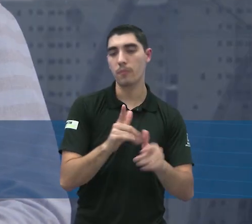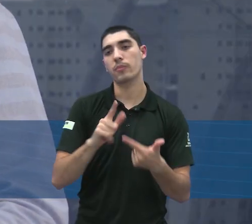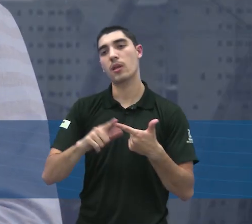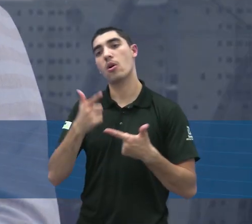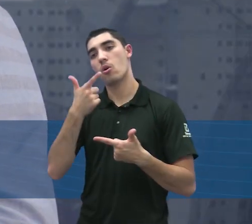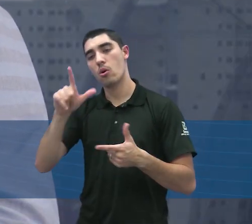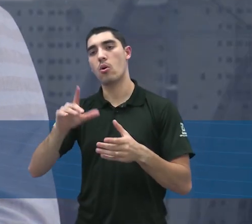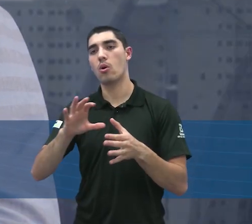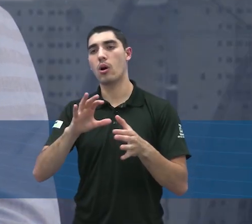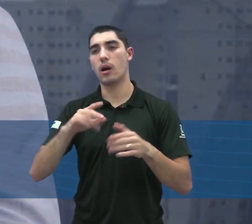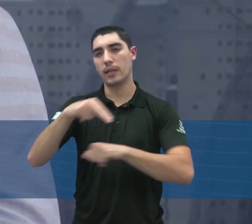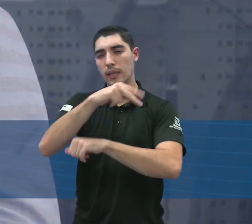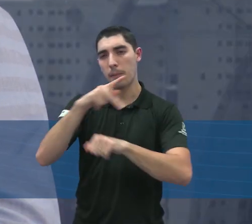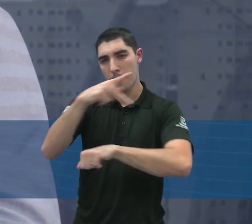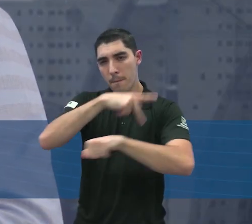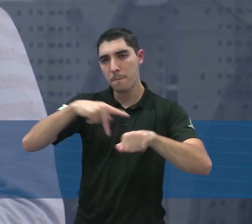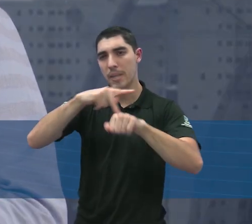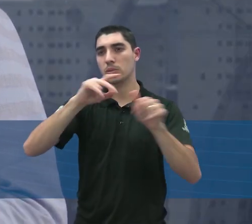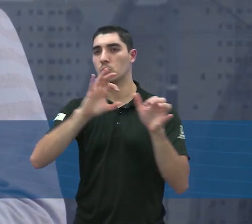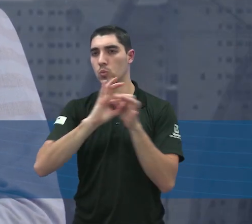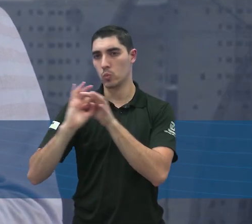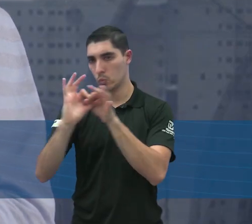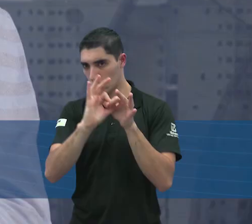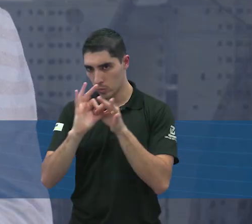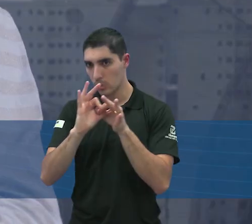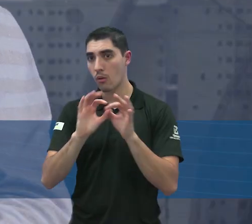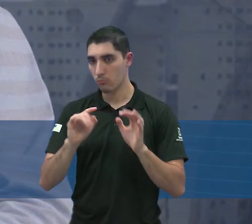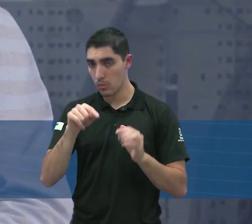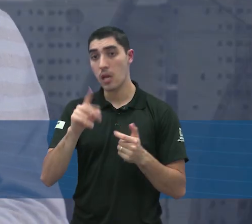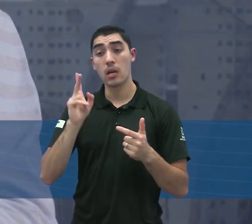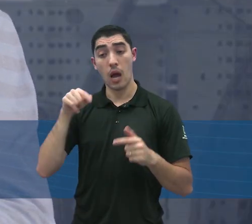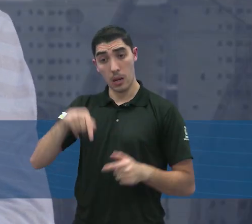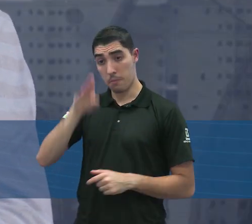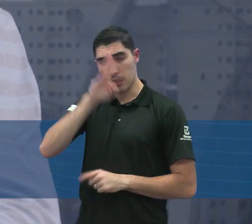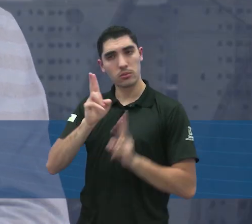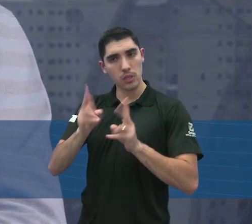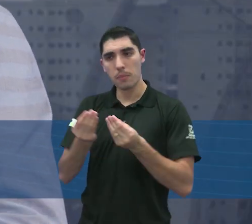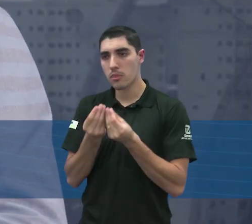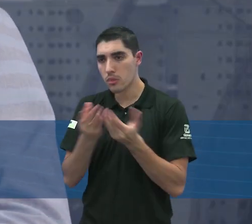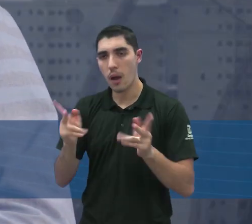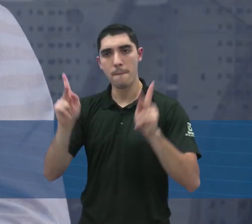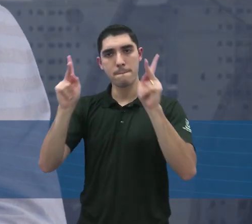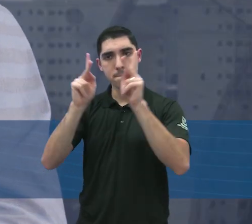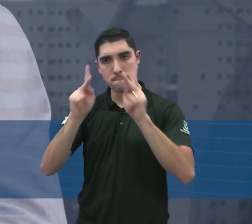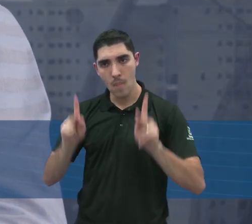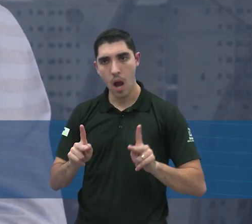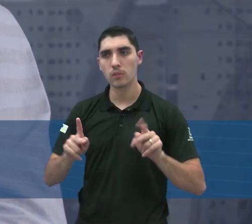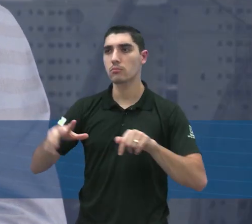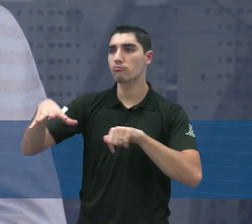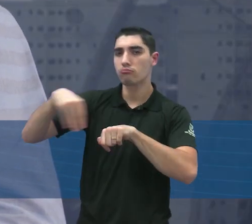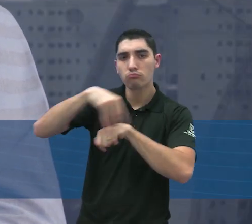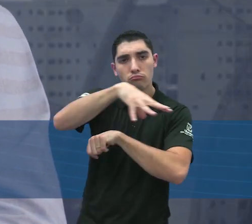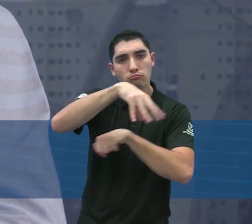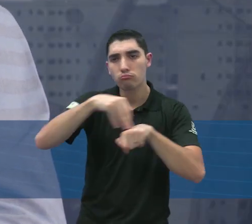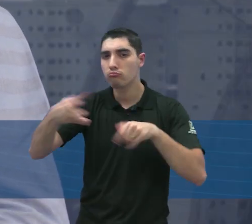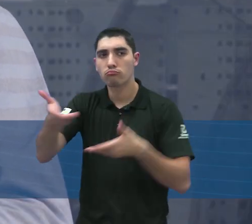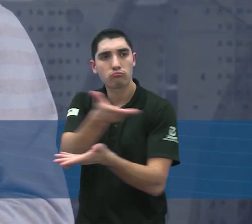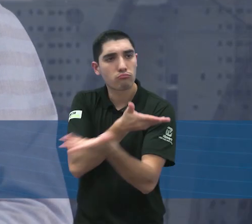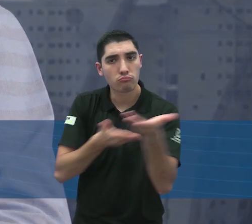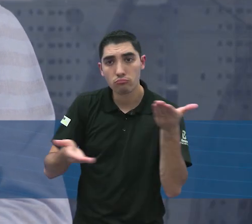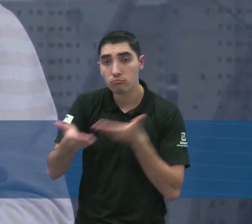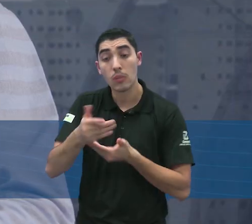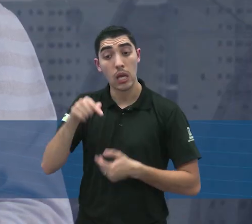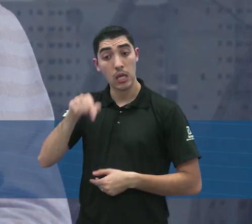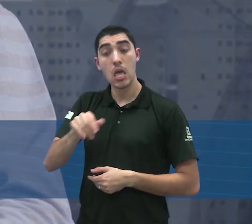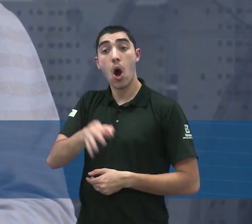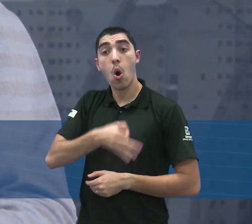Unidas, sempre buscando ser um país que busca a paz, a mediação e ter a sua voz envolvida nos